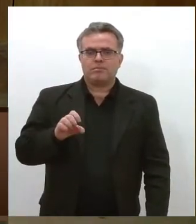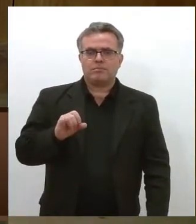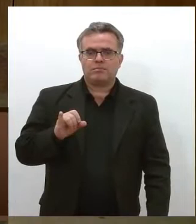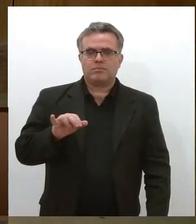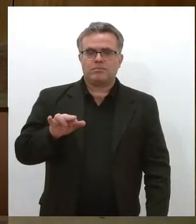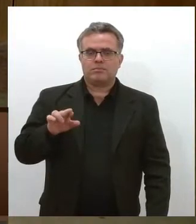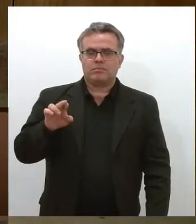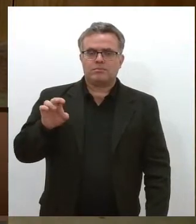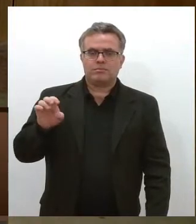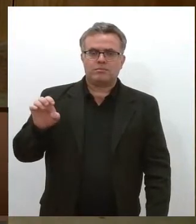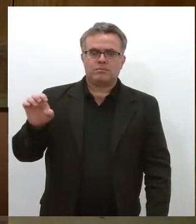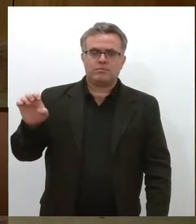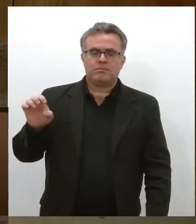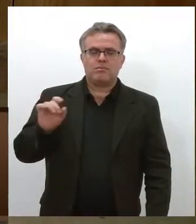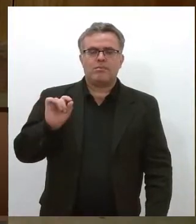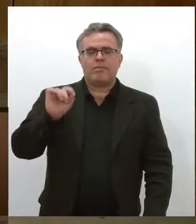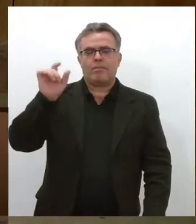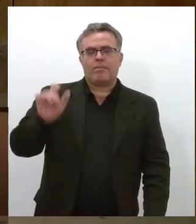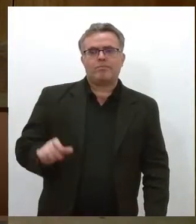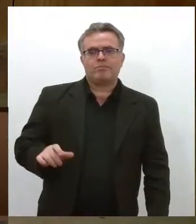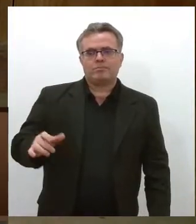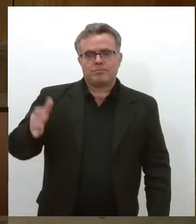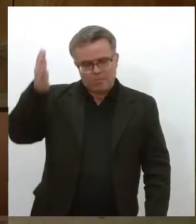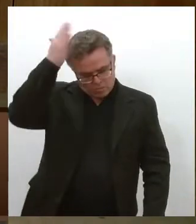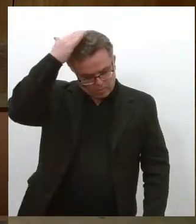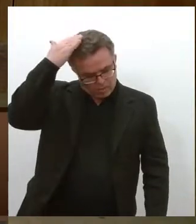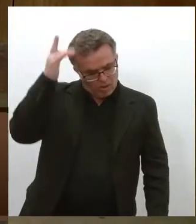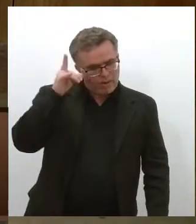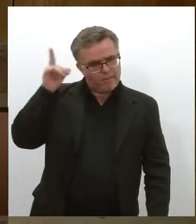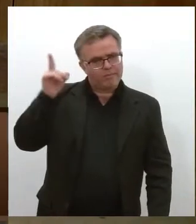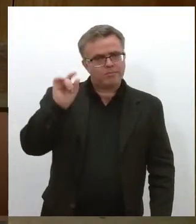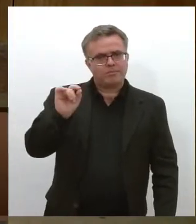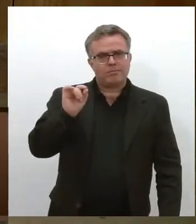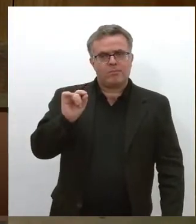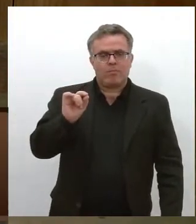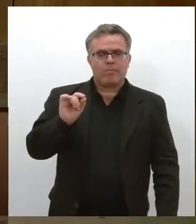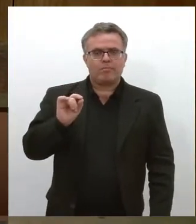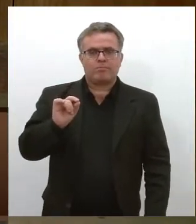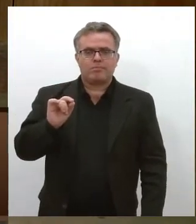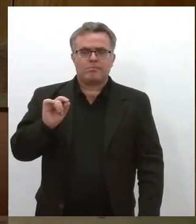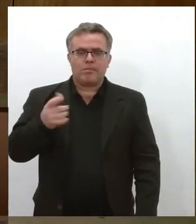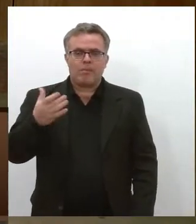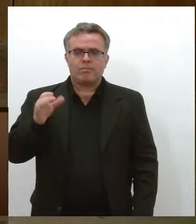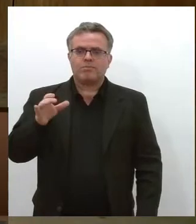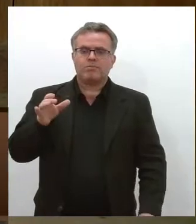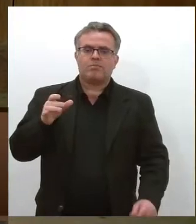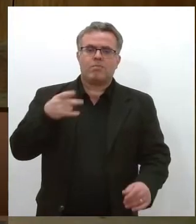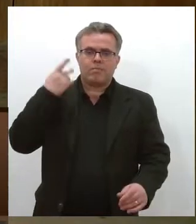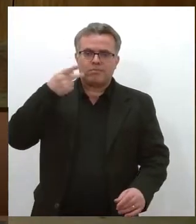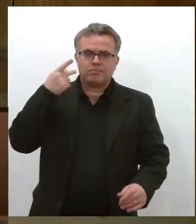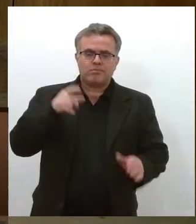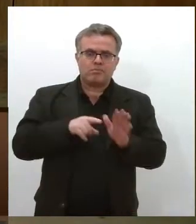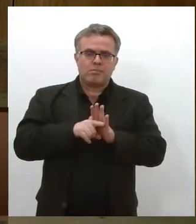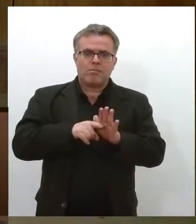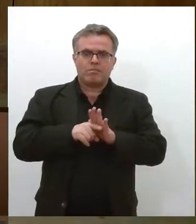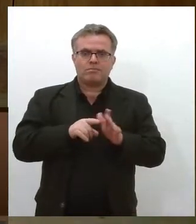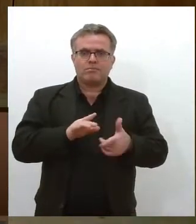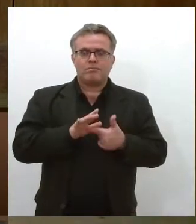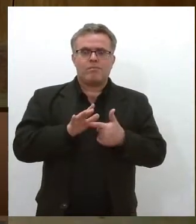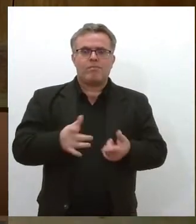Salgado, ela é lá do Paraná. Ela foi, inclusive, ela é uma cientista política, assim como você, Noemi, e disputou